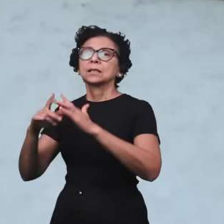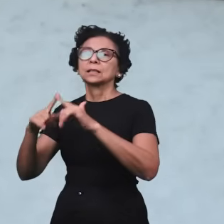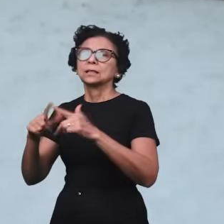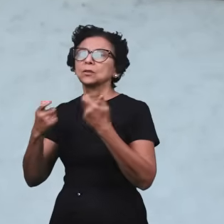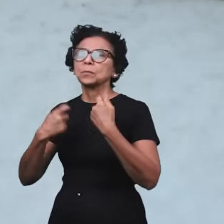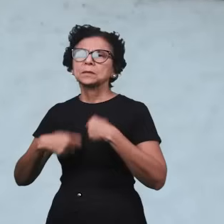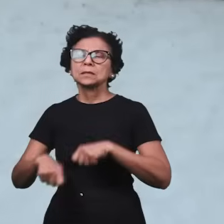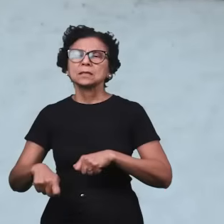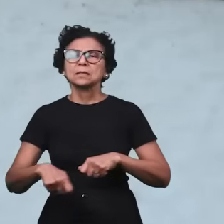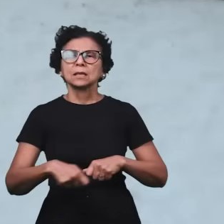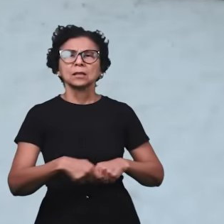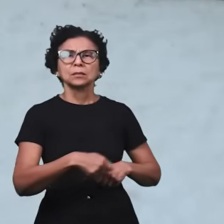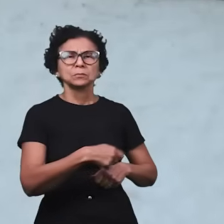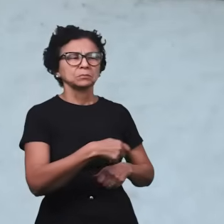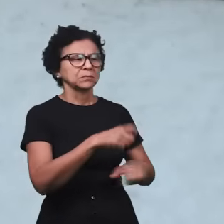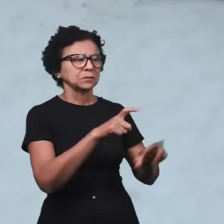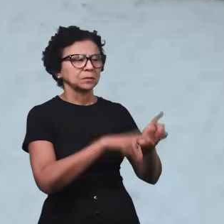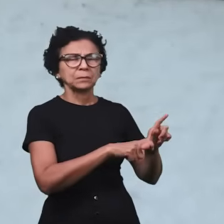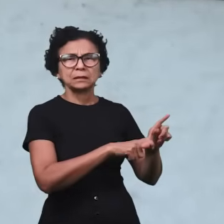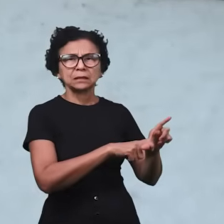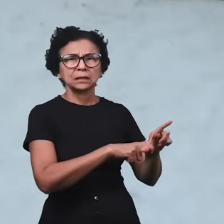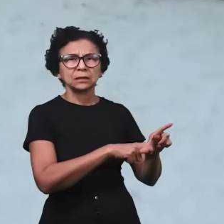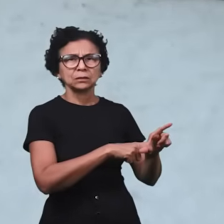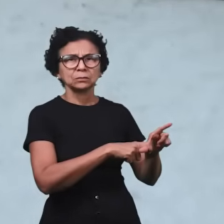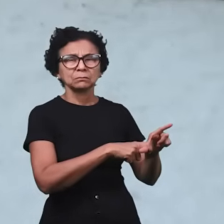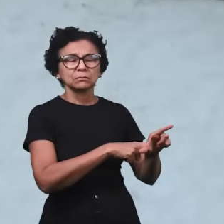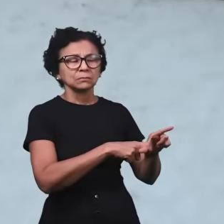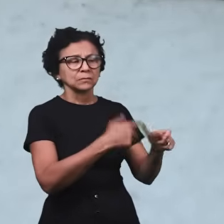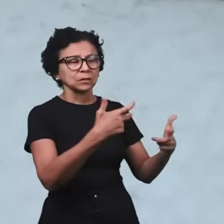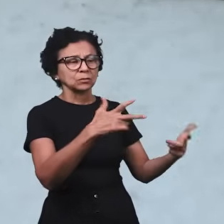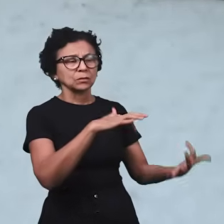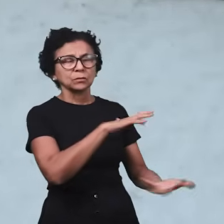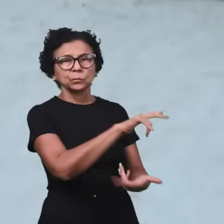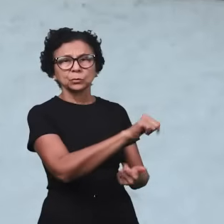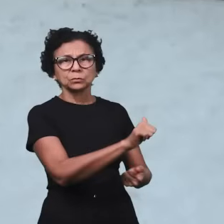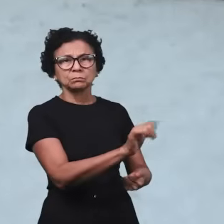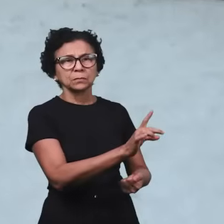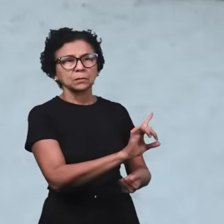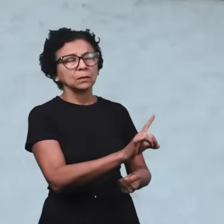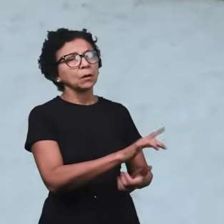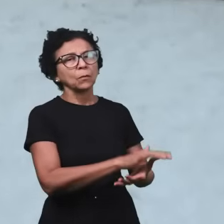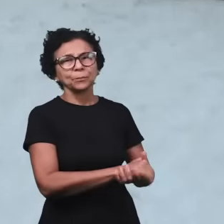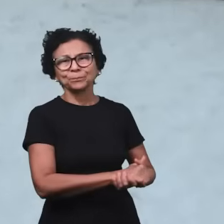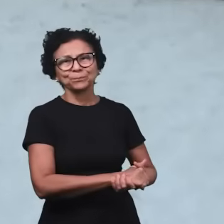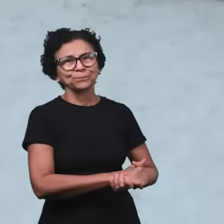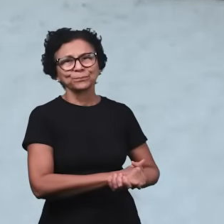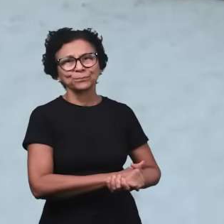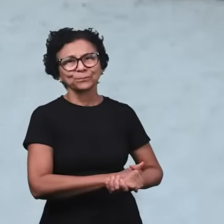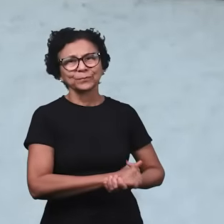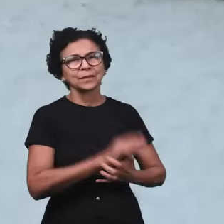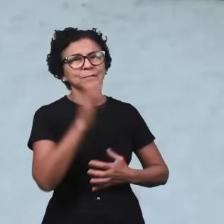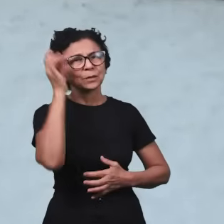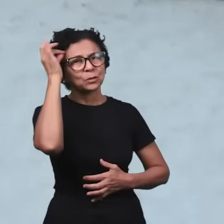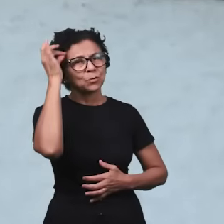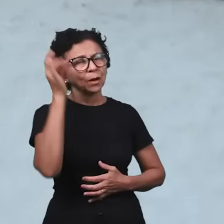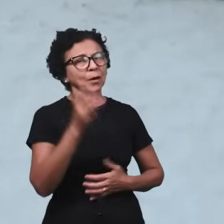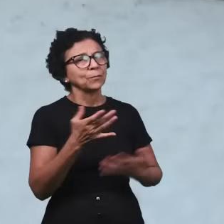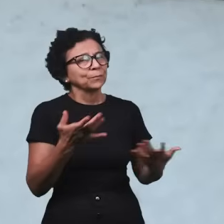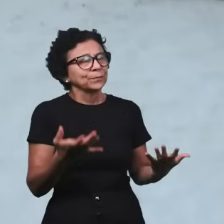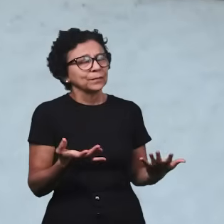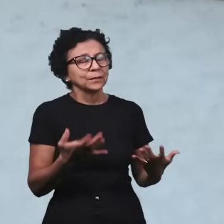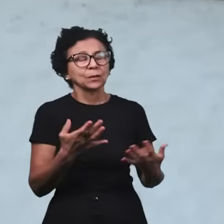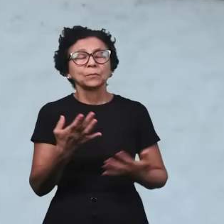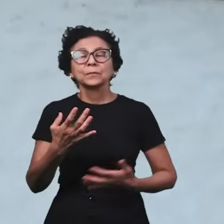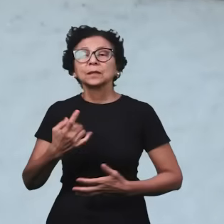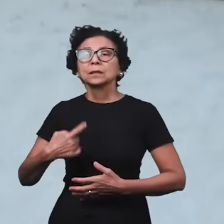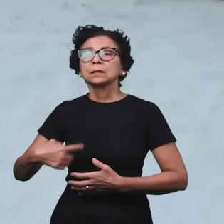tudo. Nós temos tudo para vencer. Nós temos tudo para vencer. Diante desse cerco, nós temos um